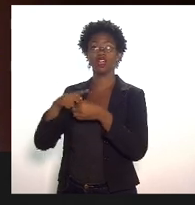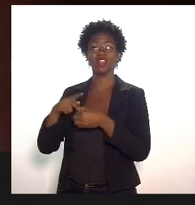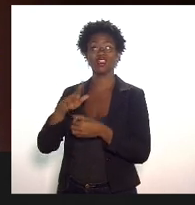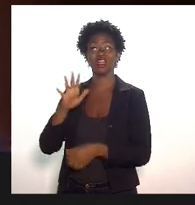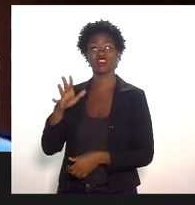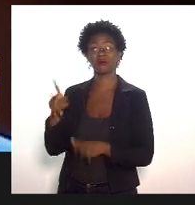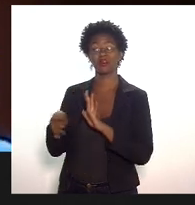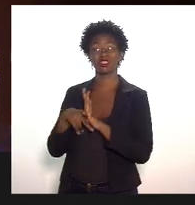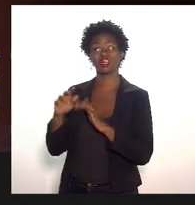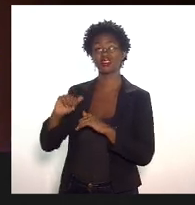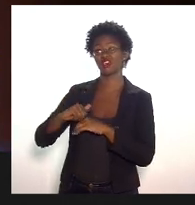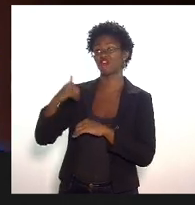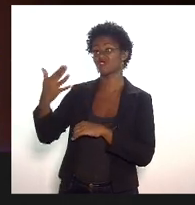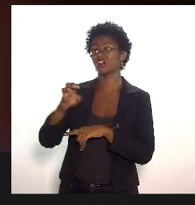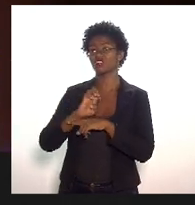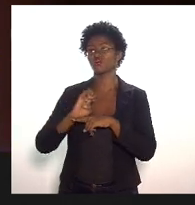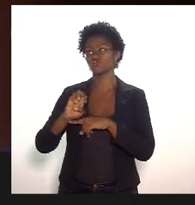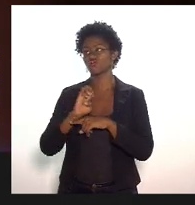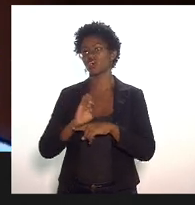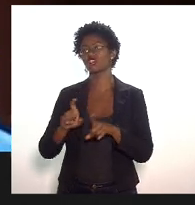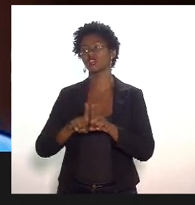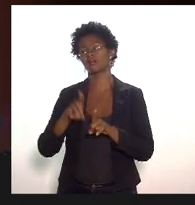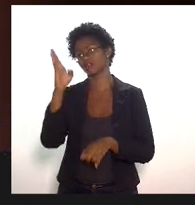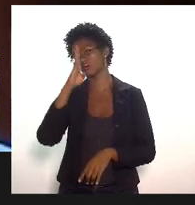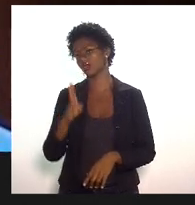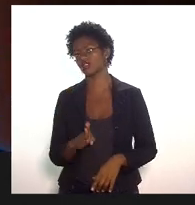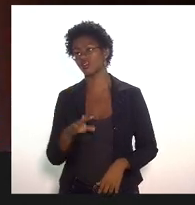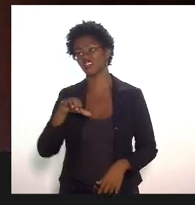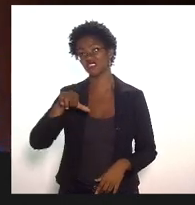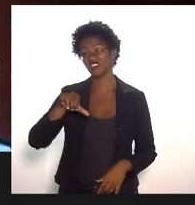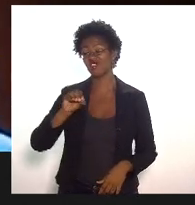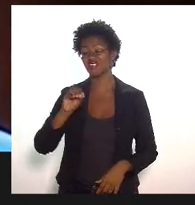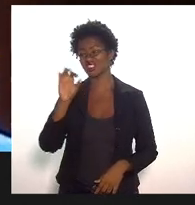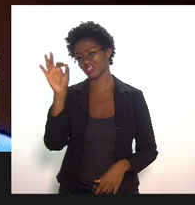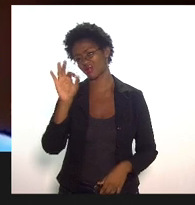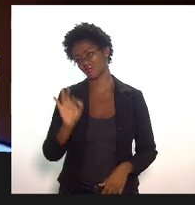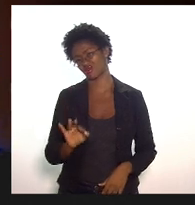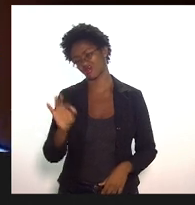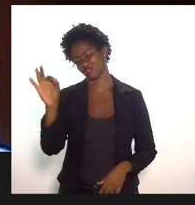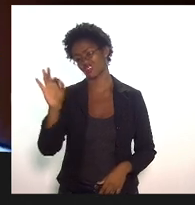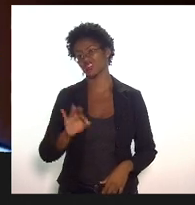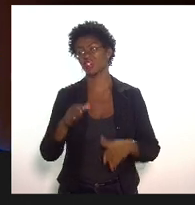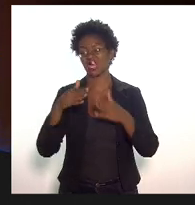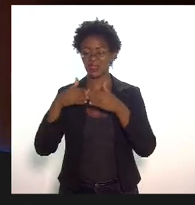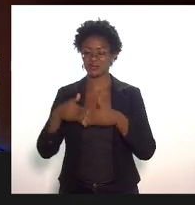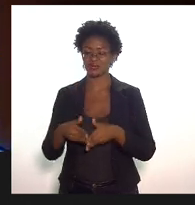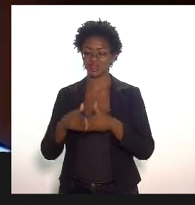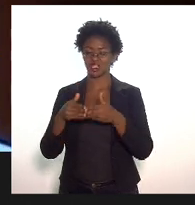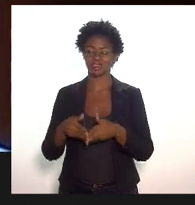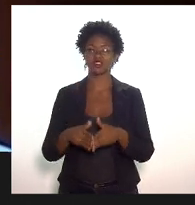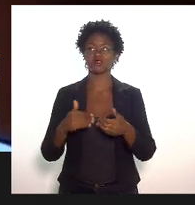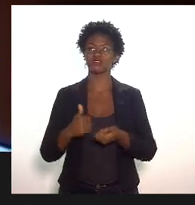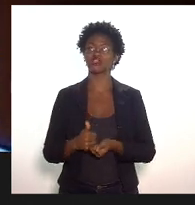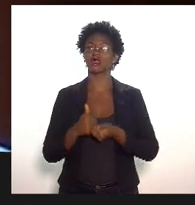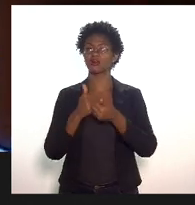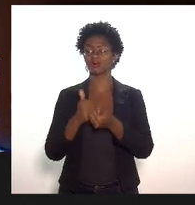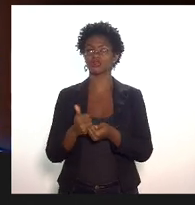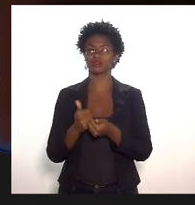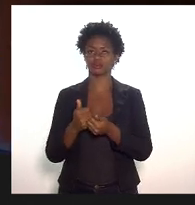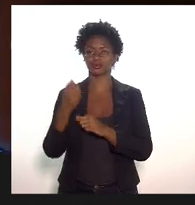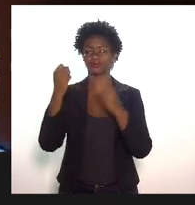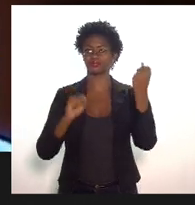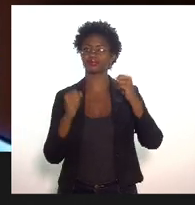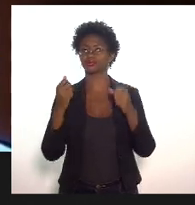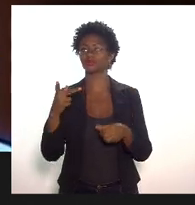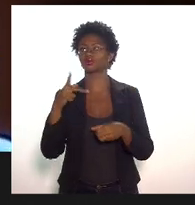Janeiro, de fora do estado ou de fora do Brasil. Cerca de 90% das embarcações de apoio a indústria do petróleo aqui no Rio de